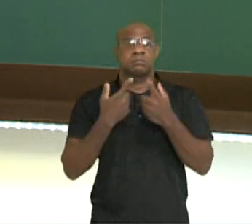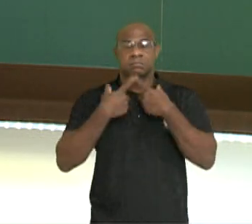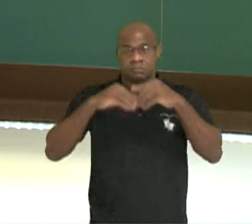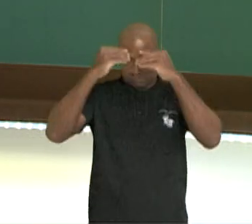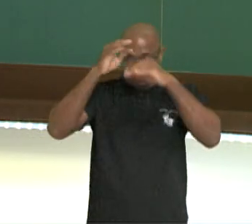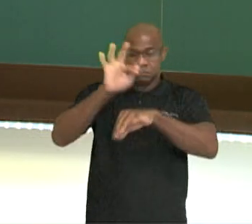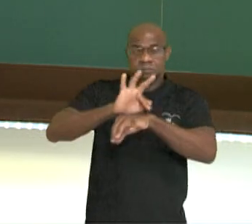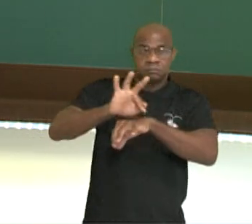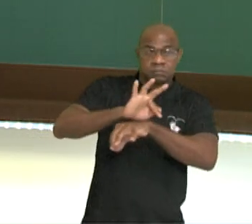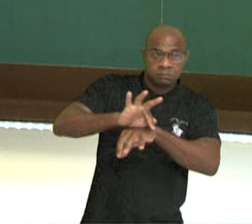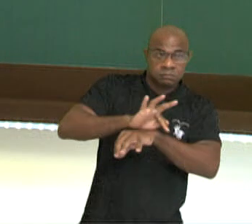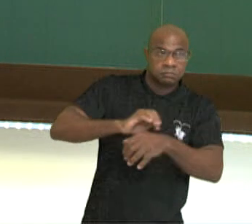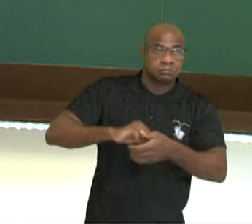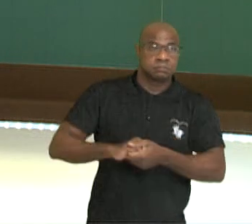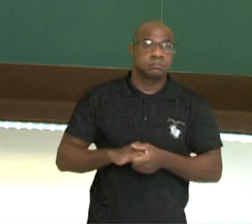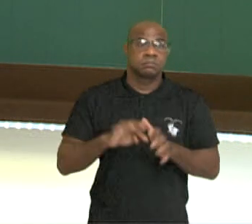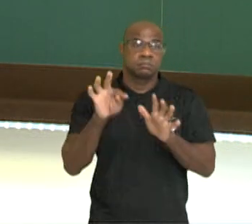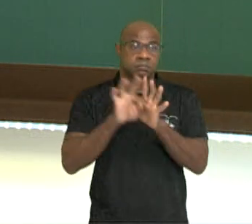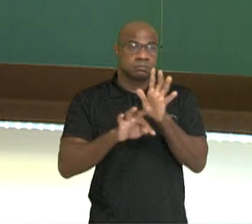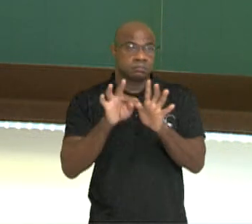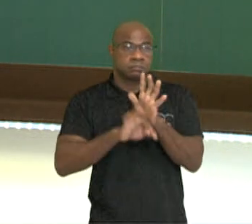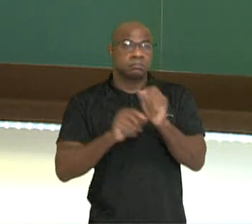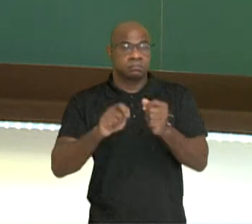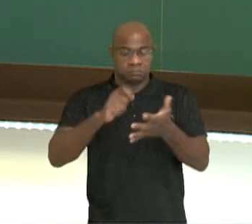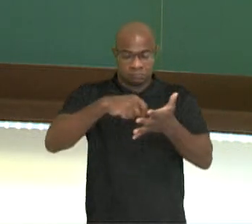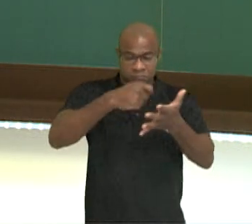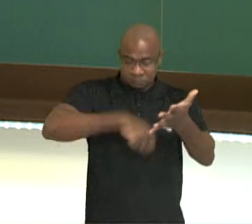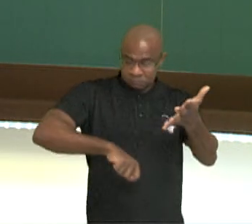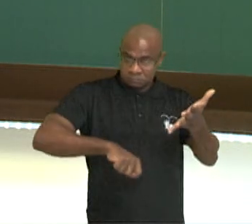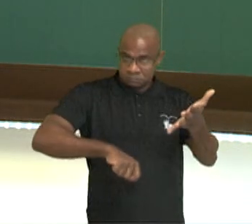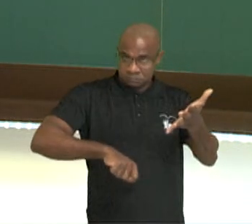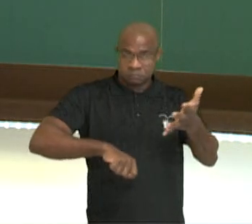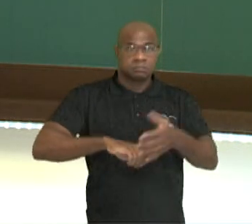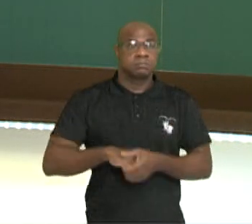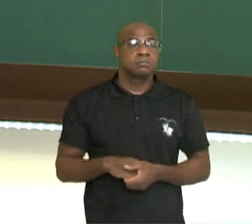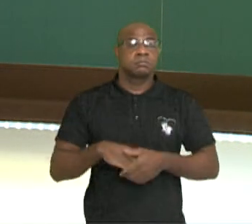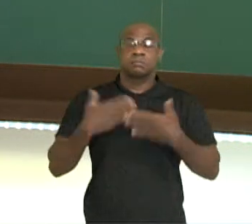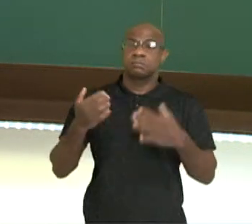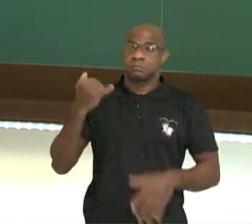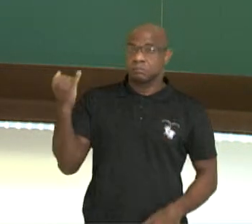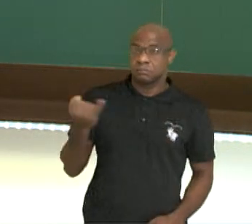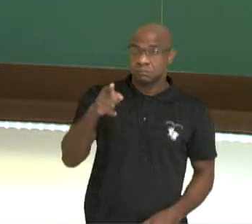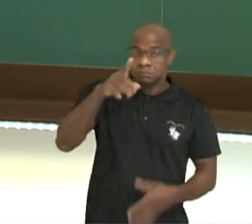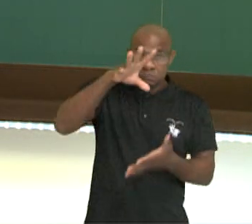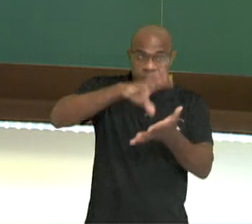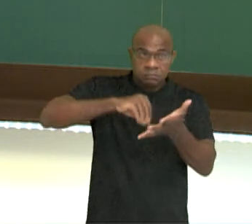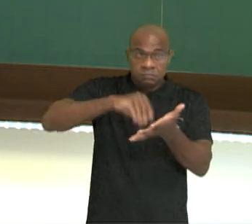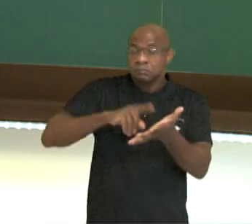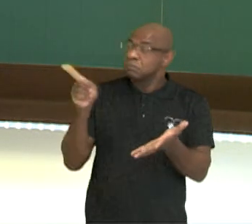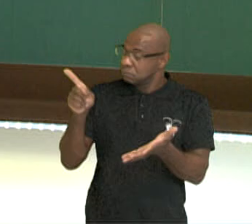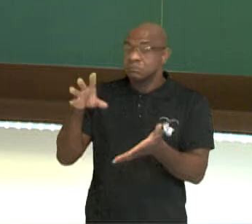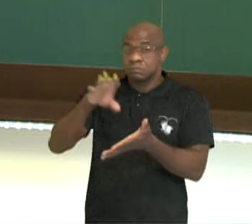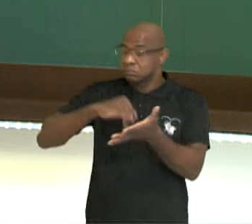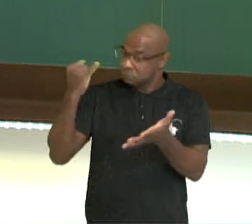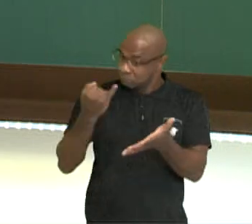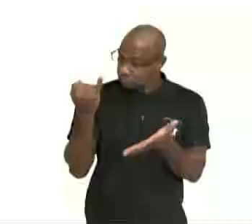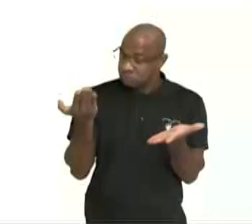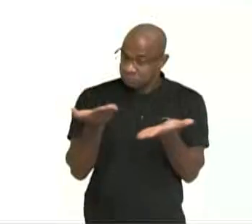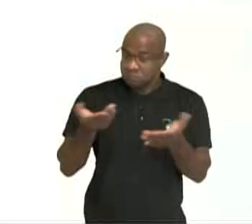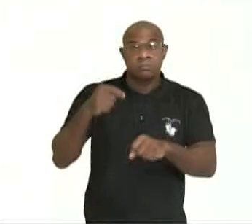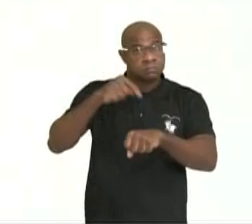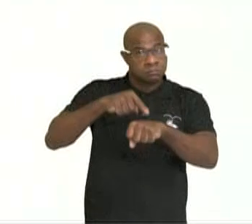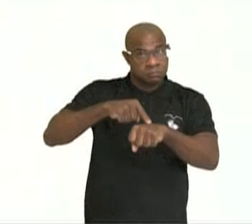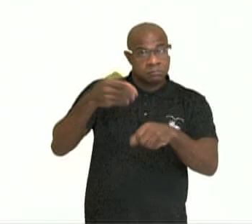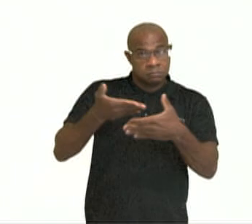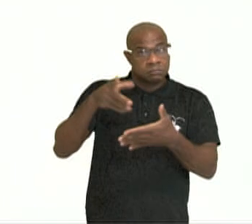e textos assinados pelo autor. Importante você copiar isso aqui, eu vou te dar um tempinho, e você